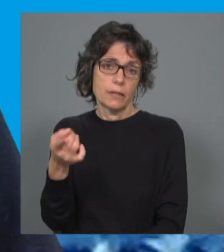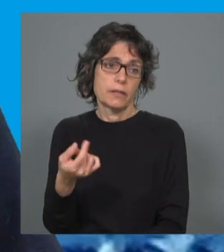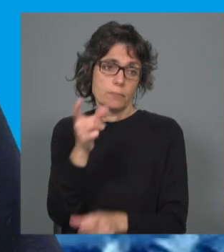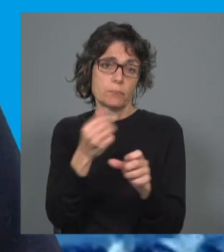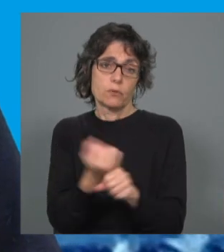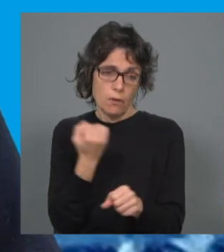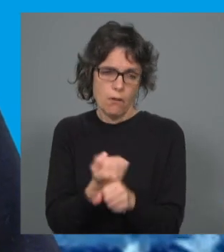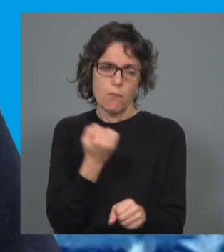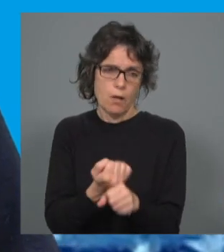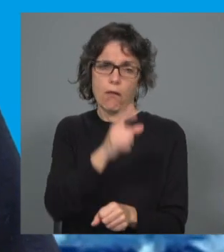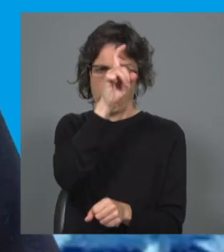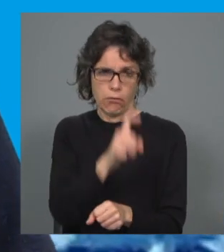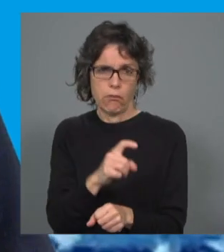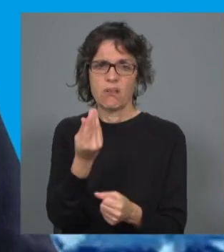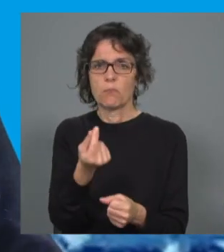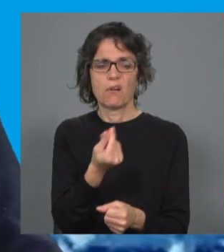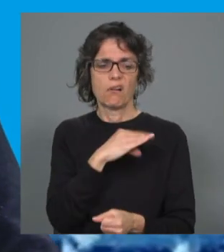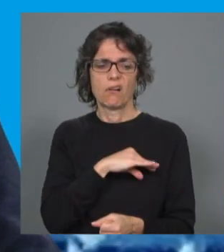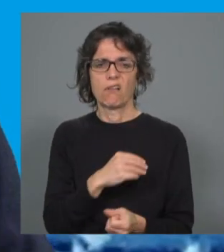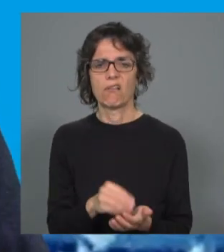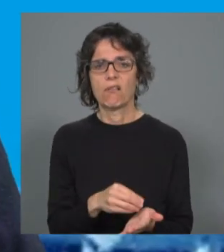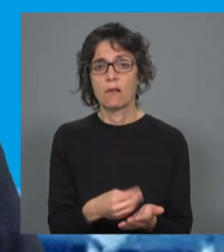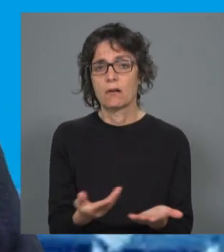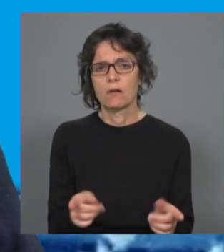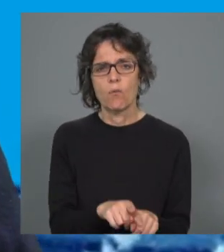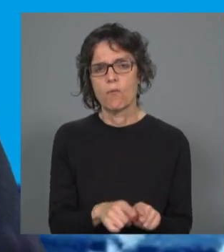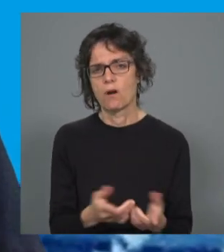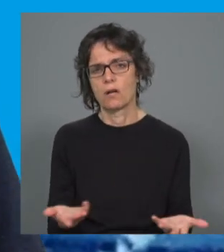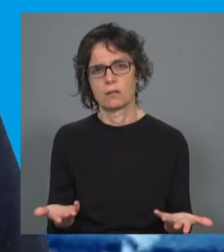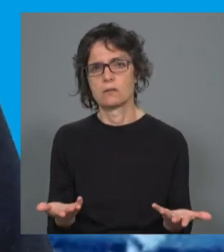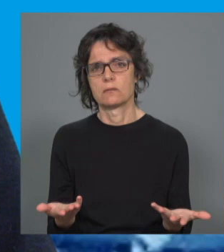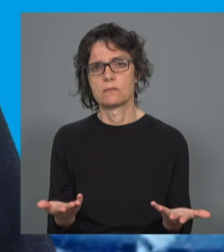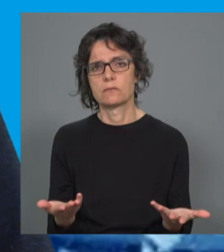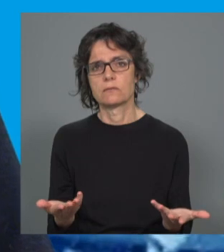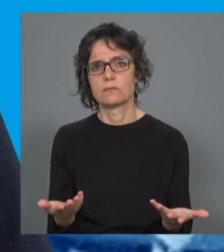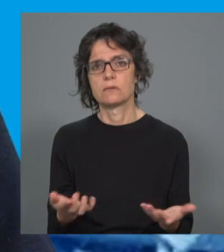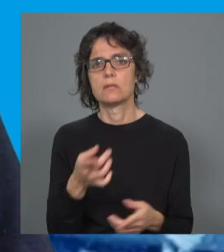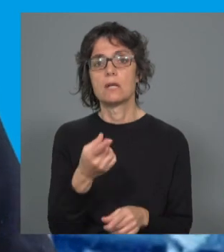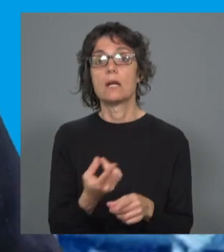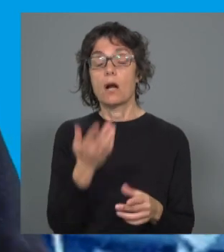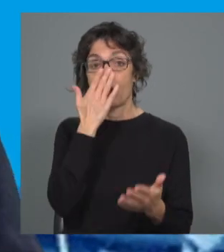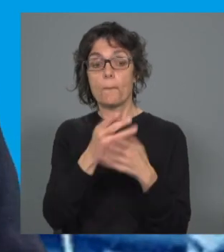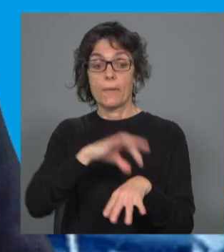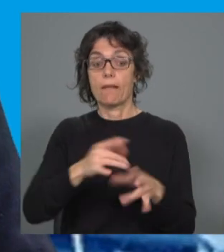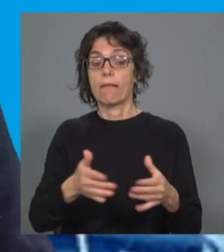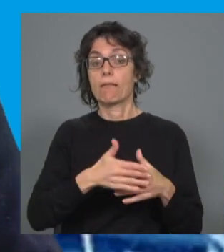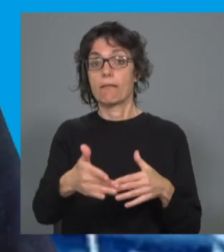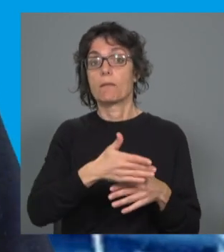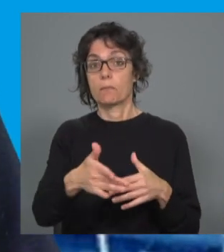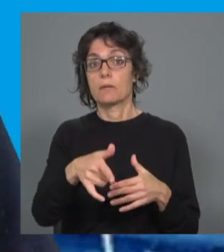Ora, isso estamos mais preocupados ainda porque com esta questão da pandemia